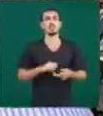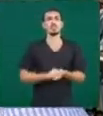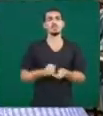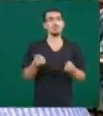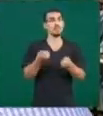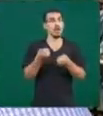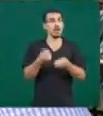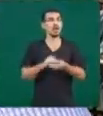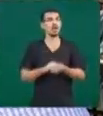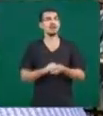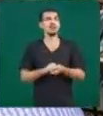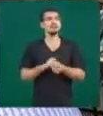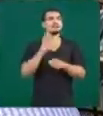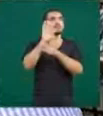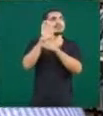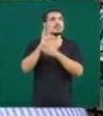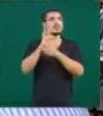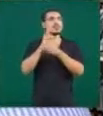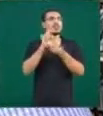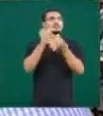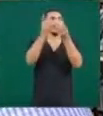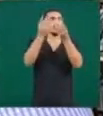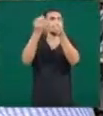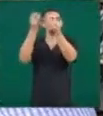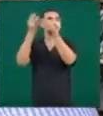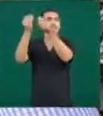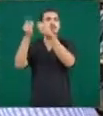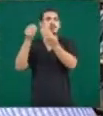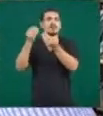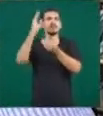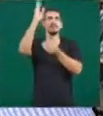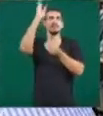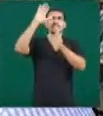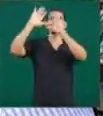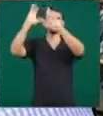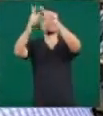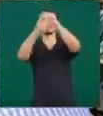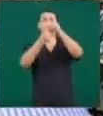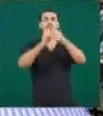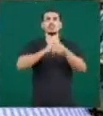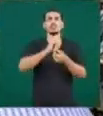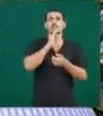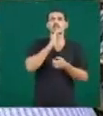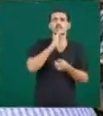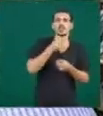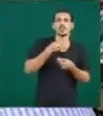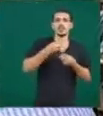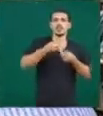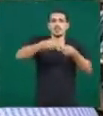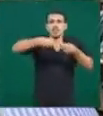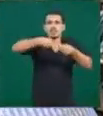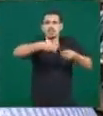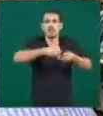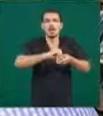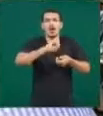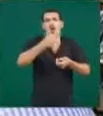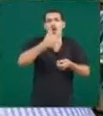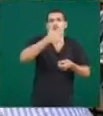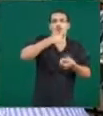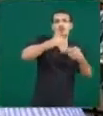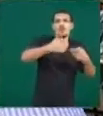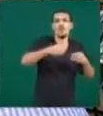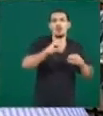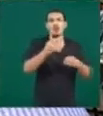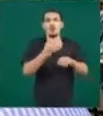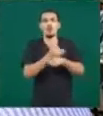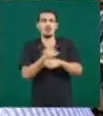potencial para abastecer o resto do mundo em fontes alimentícias, seja na base de grãos, ou frutas, vegetais,